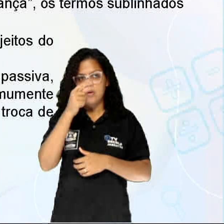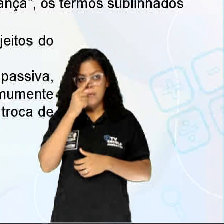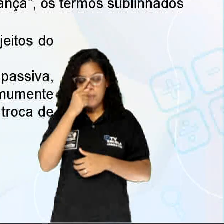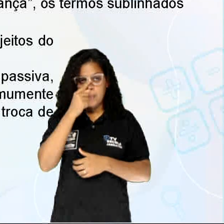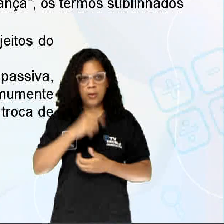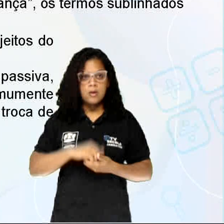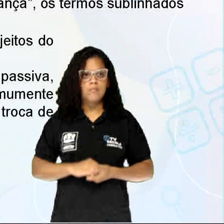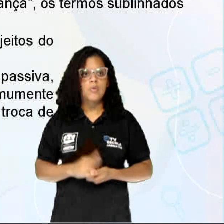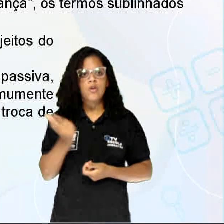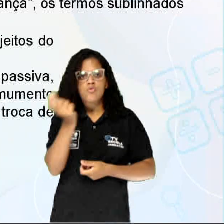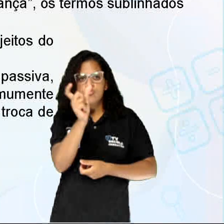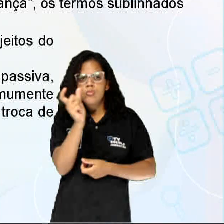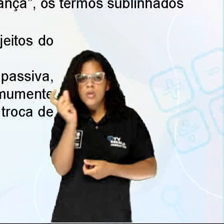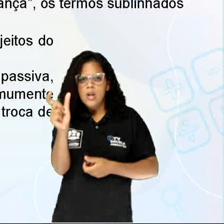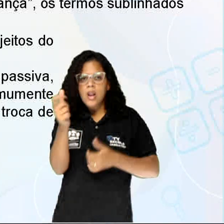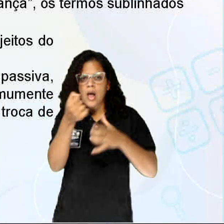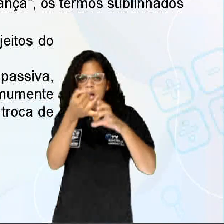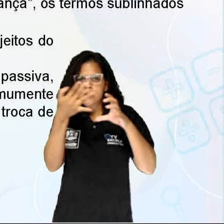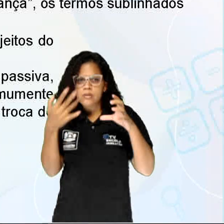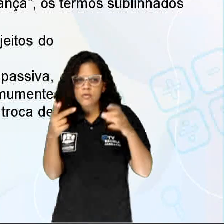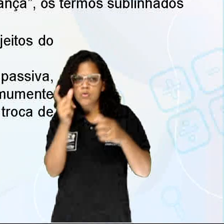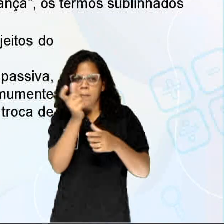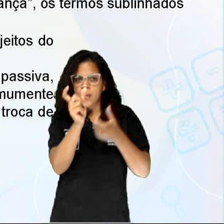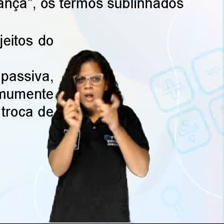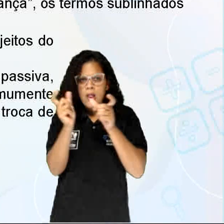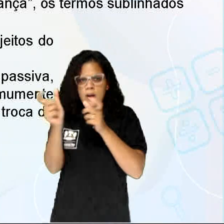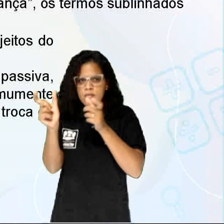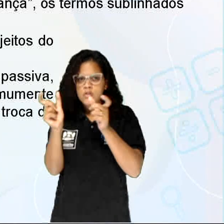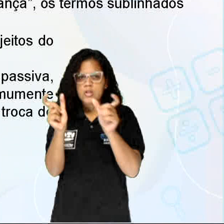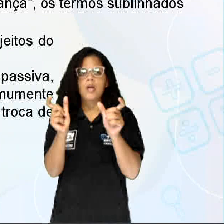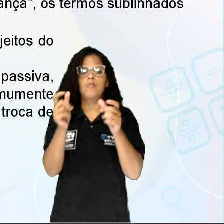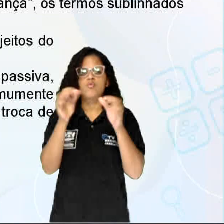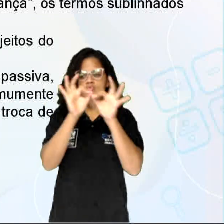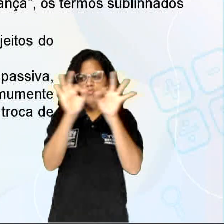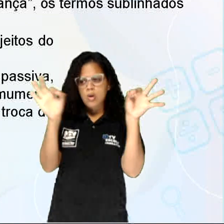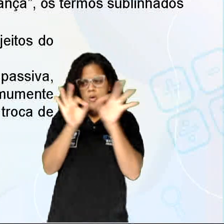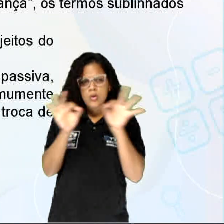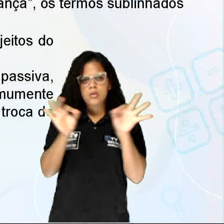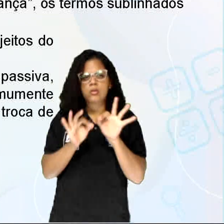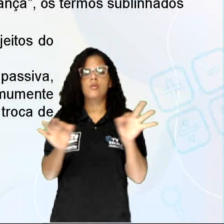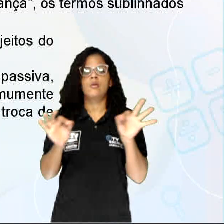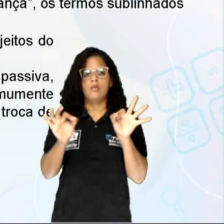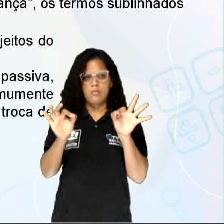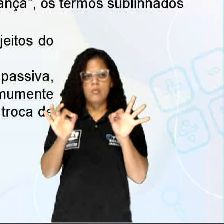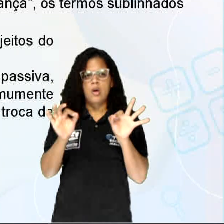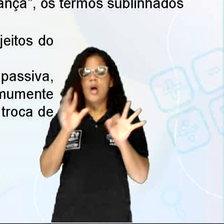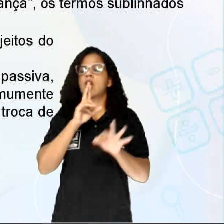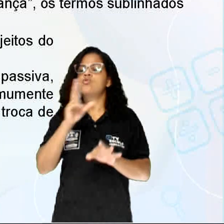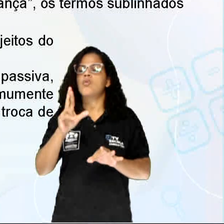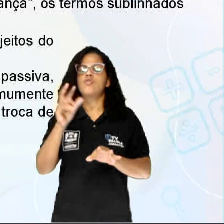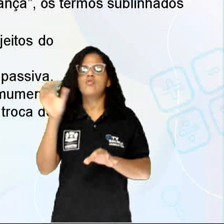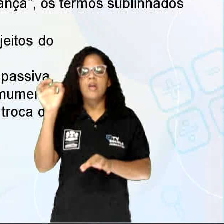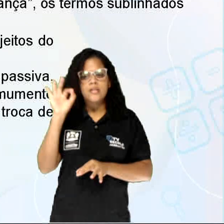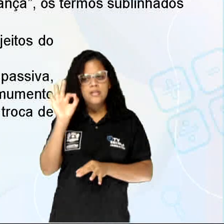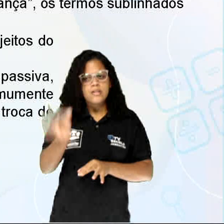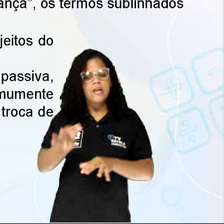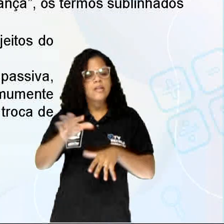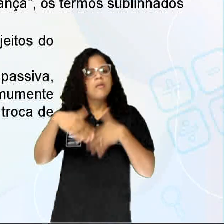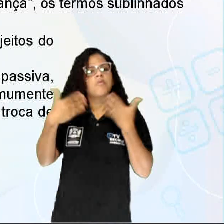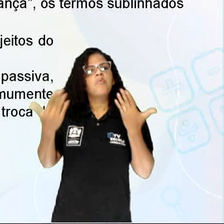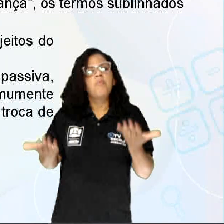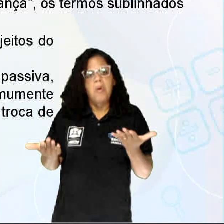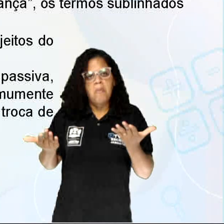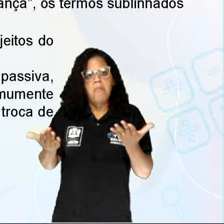e termos da oração, assinale a alternativa correta em relação ao texto 5. Olha só o item A.